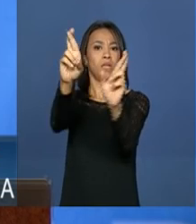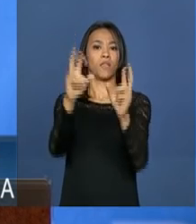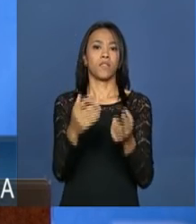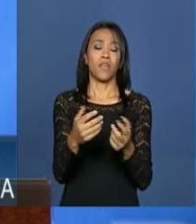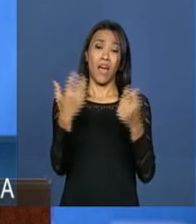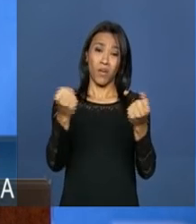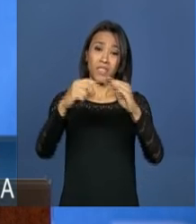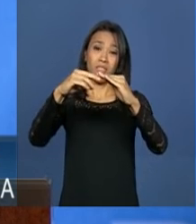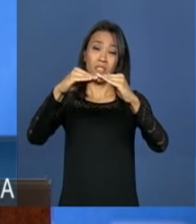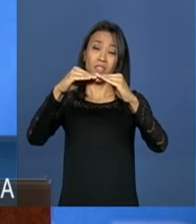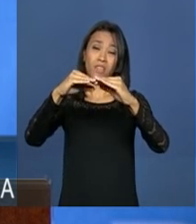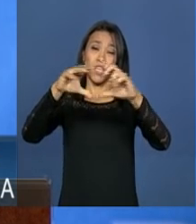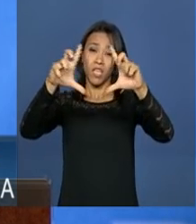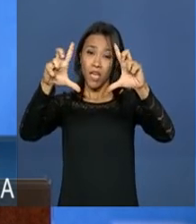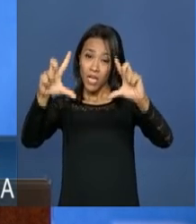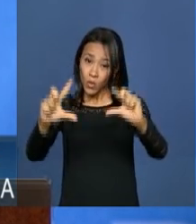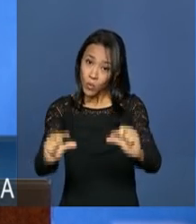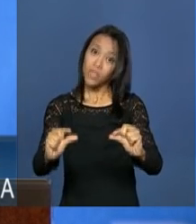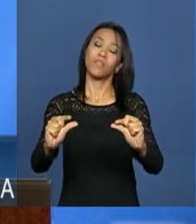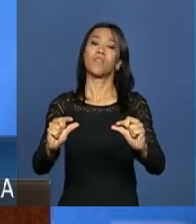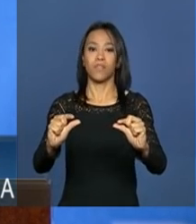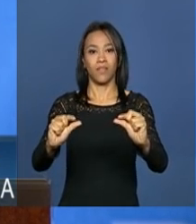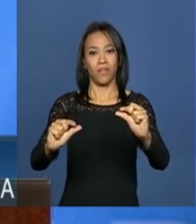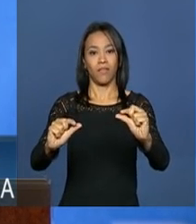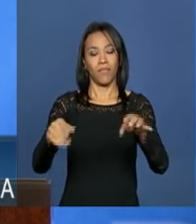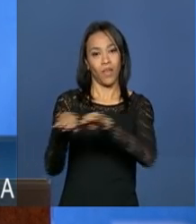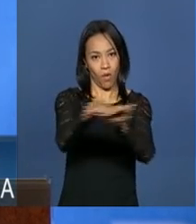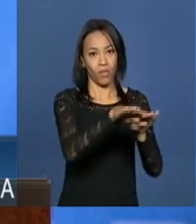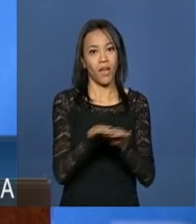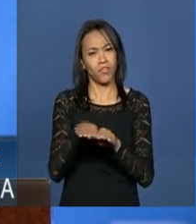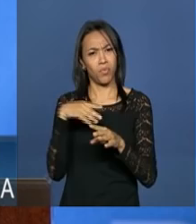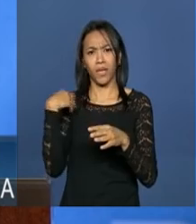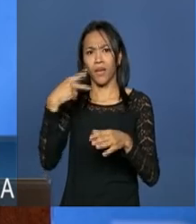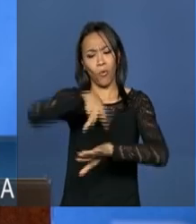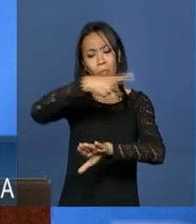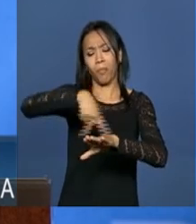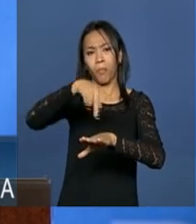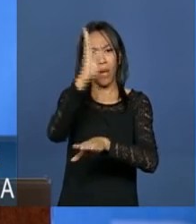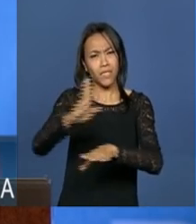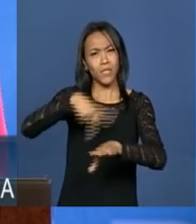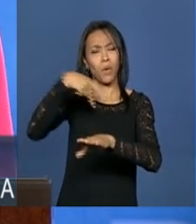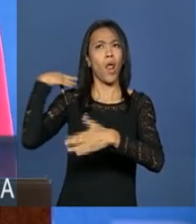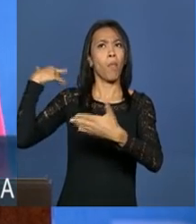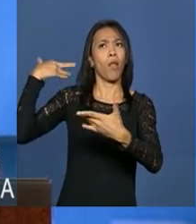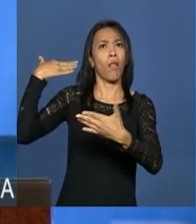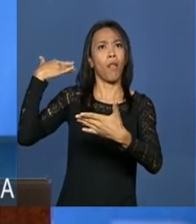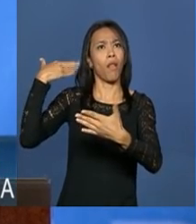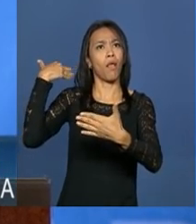das desigualdades em nosso país. Aliás, um país historicamente marcado